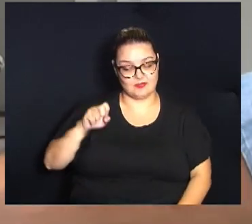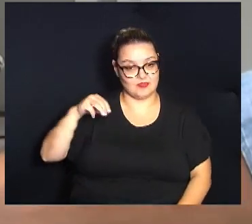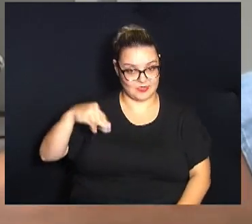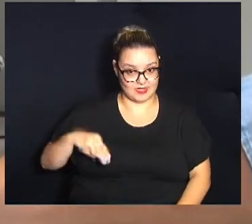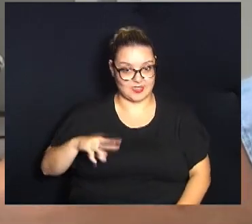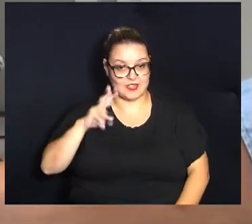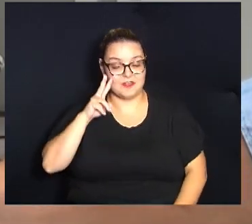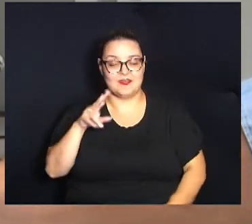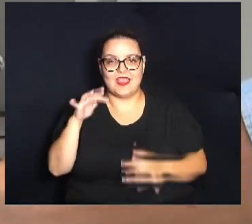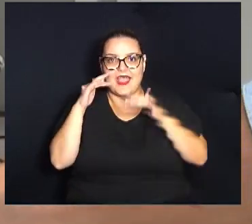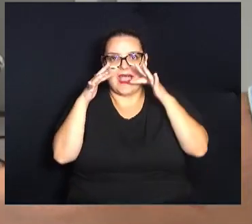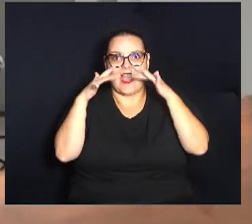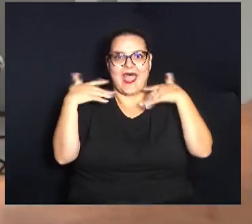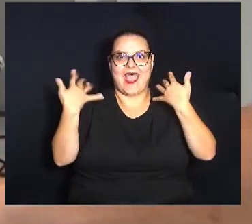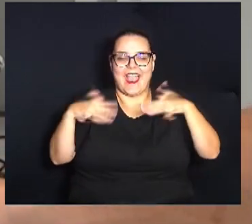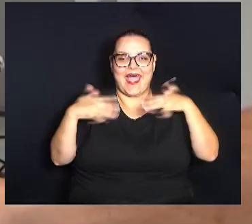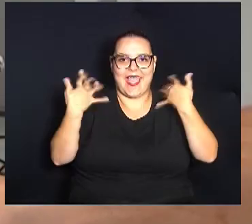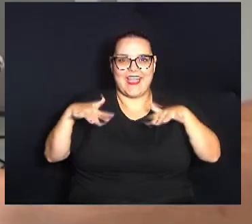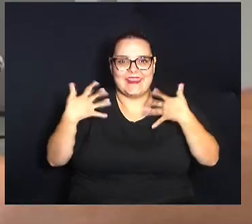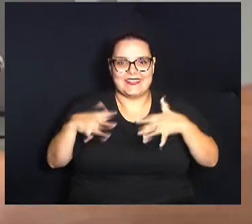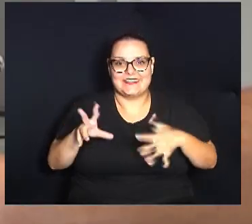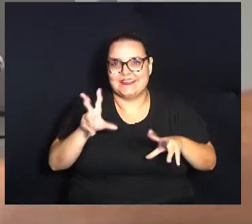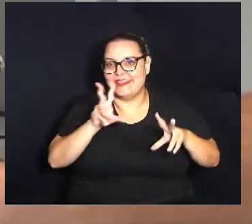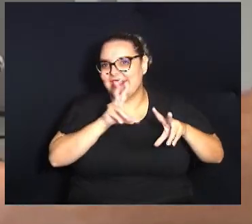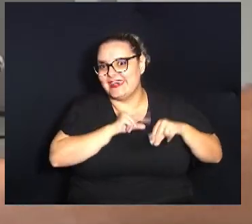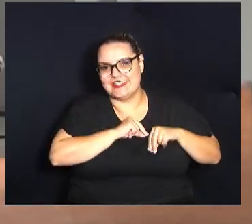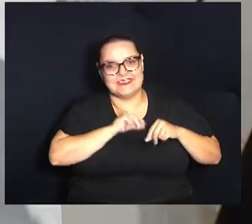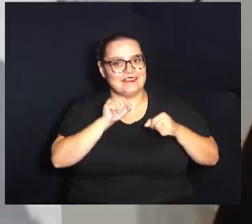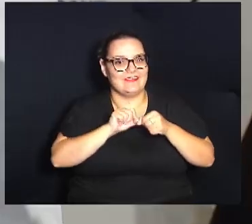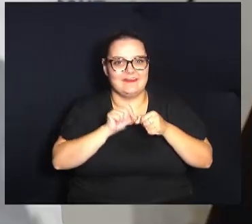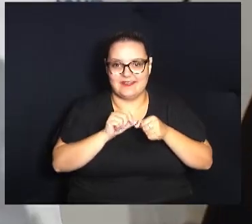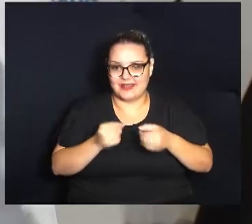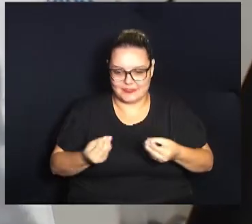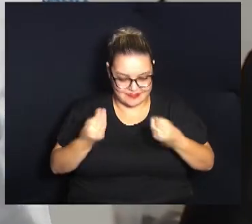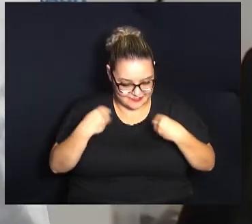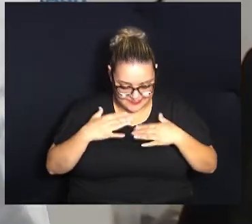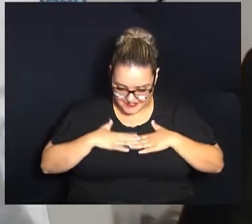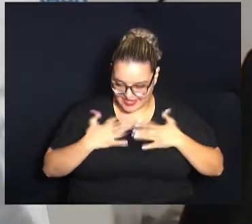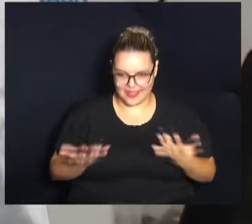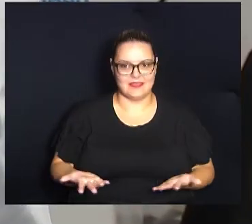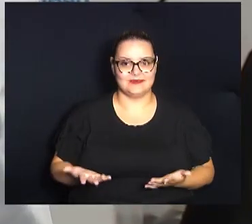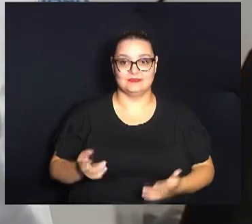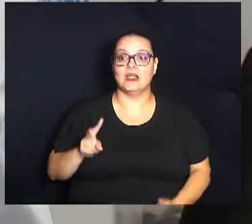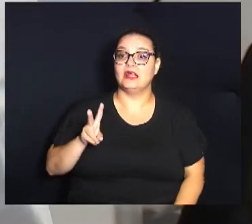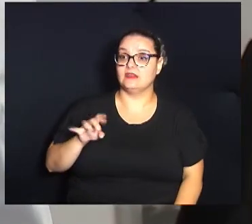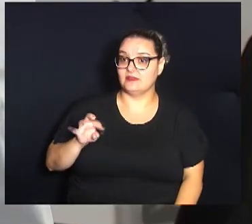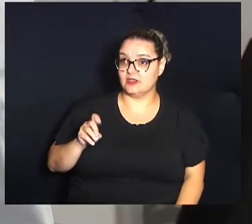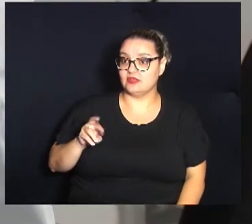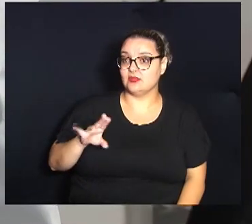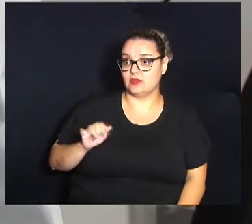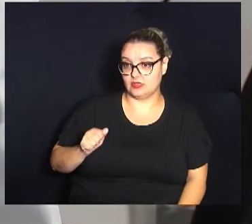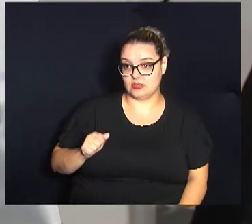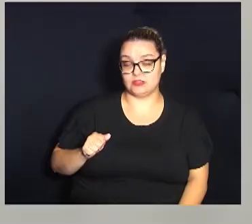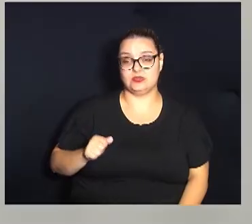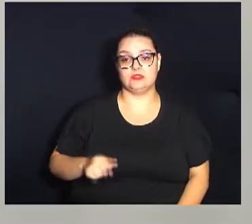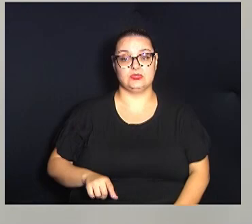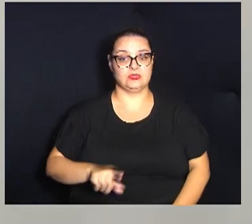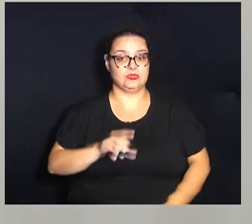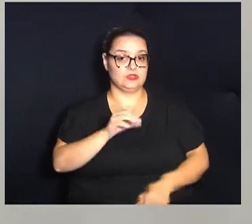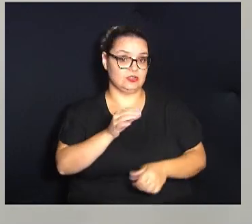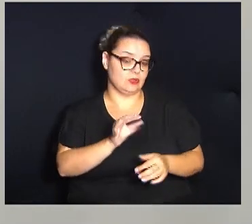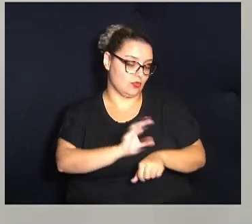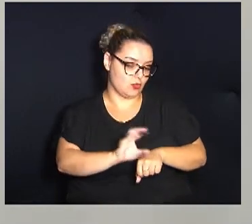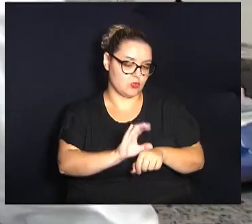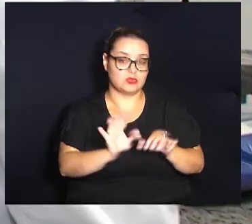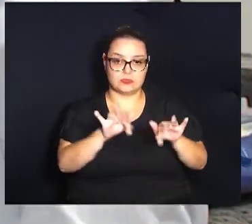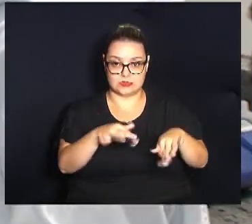meus olhos e eu falei, não, parece que foi feito assim para mim. Para a Vitória, o fato de terminar o curso cedo